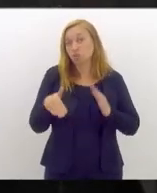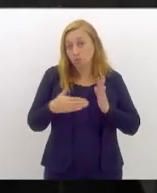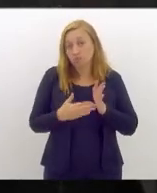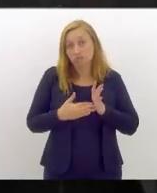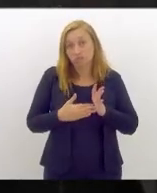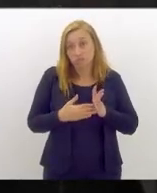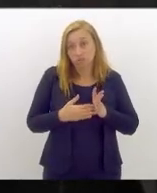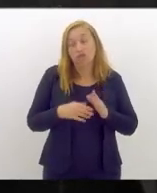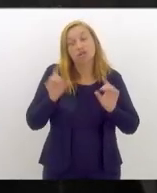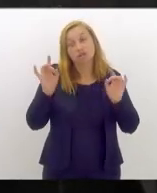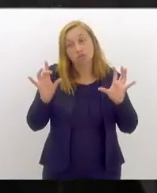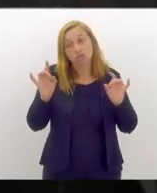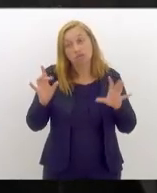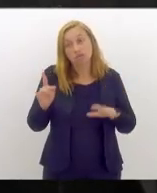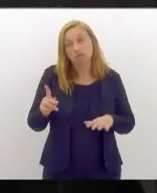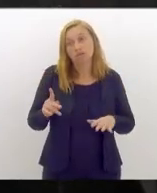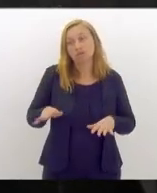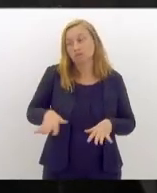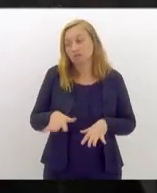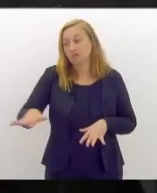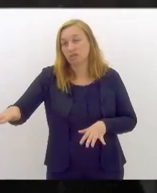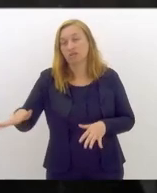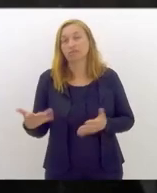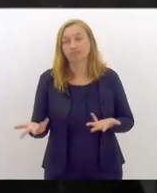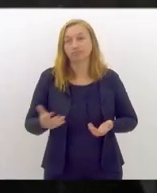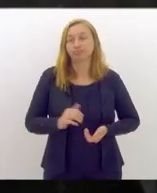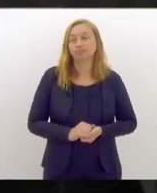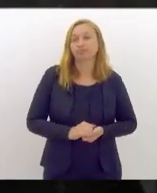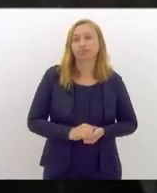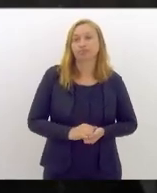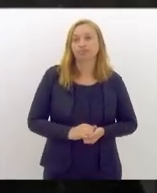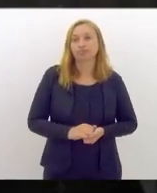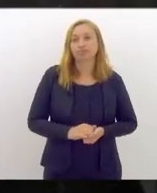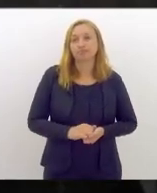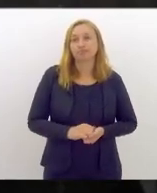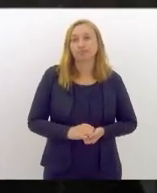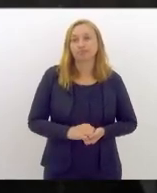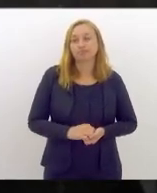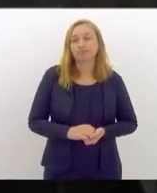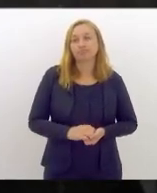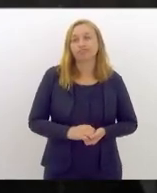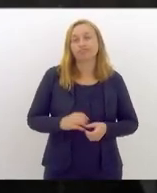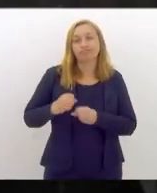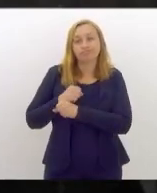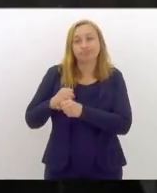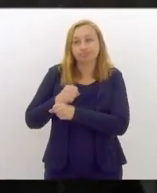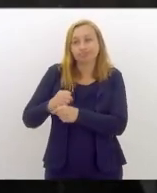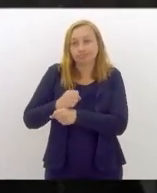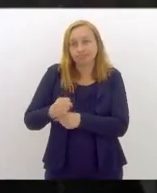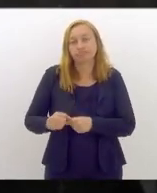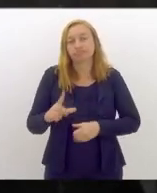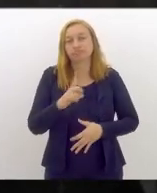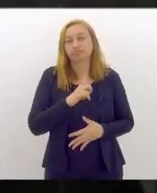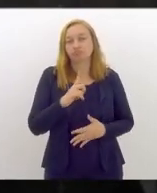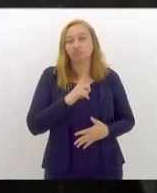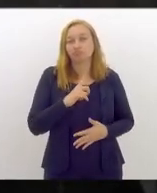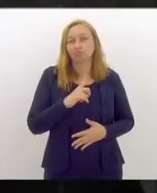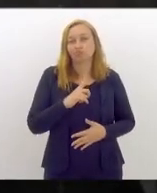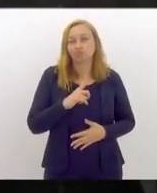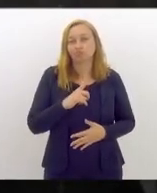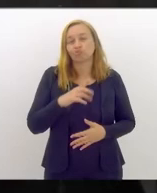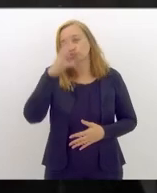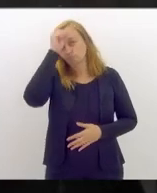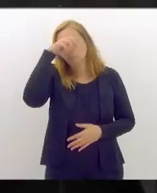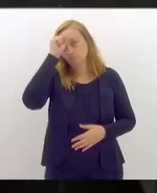e Especialmente na vida das Comunidades do Rio de Janeiro né que nesses anos eu tive uma grande